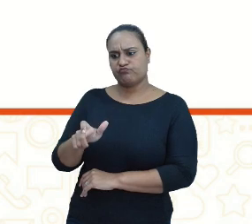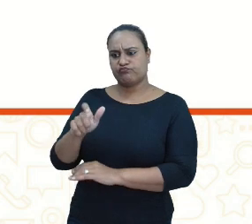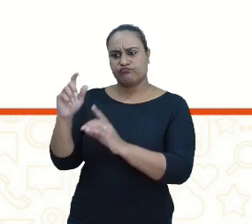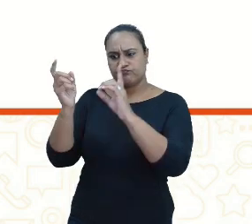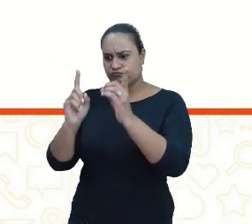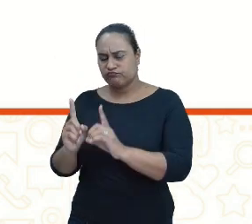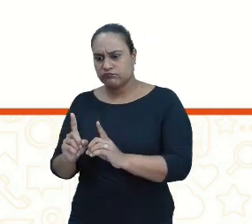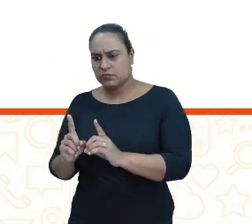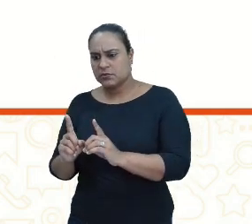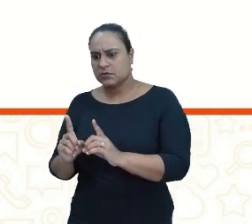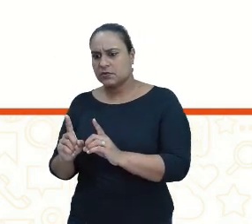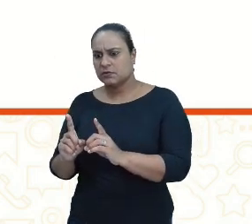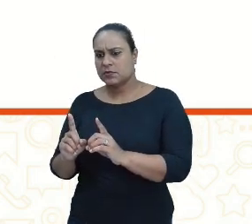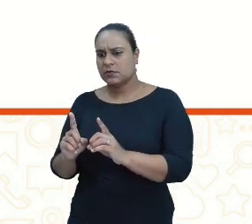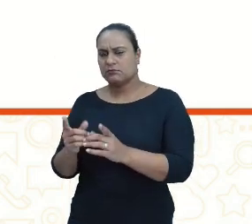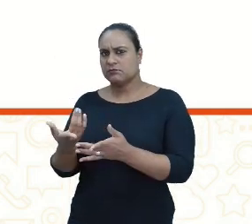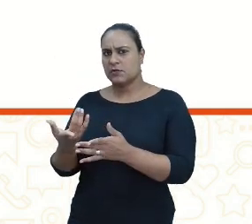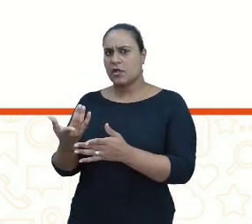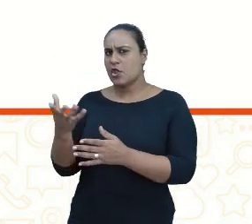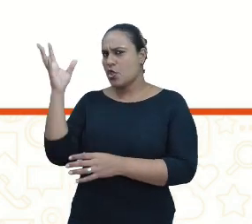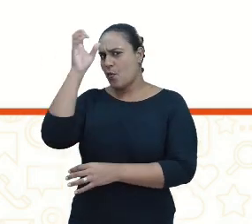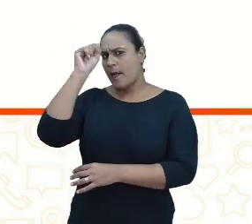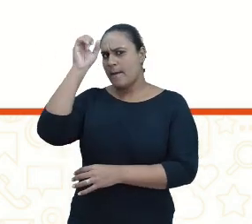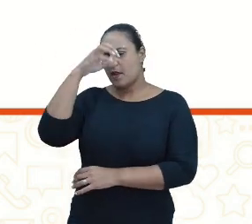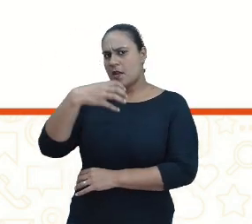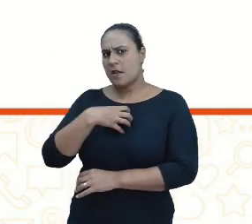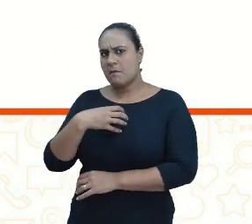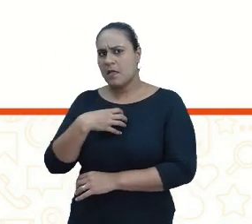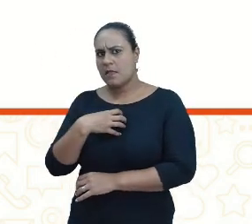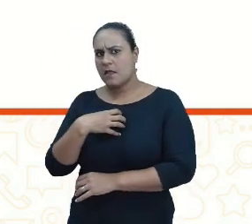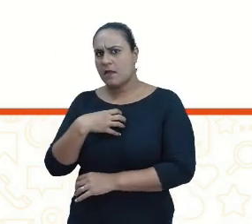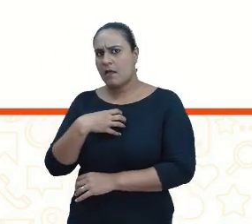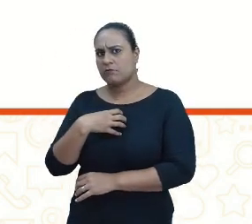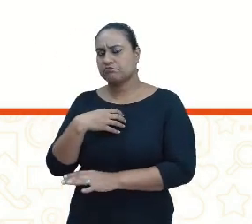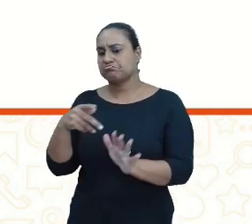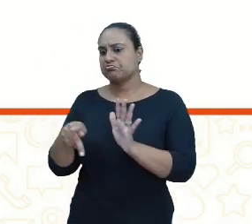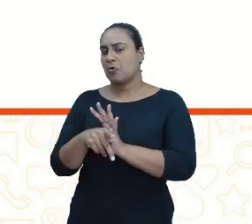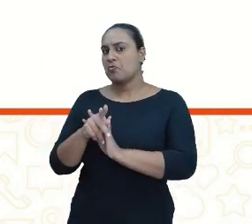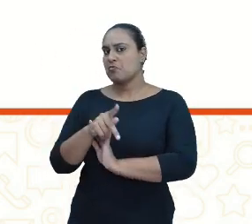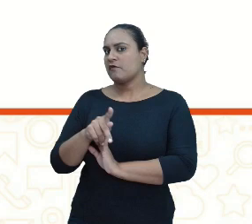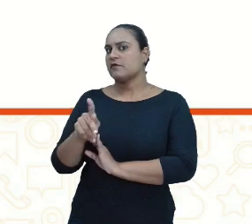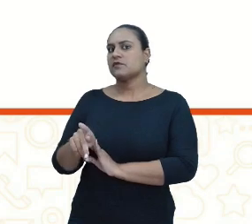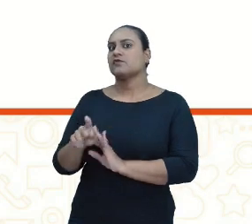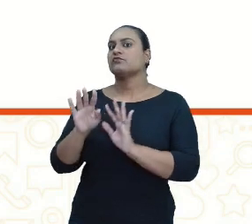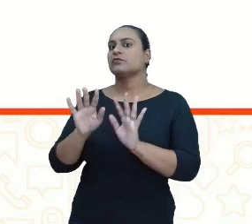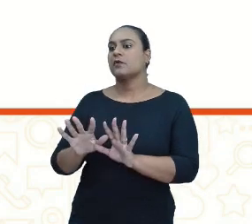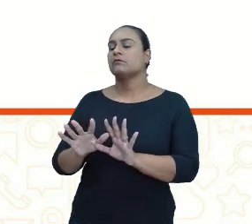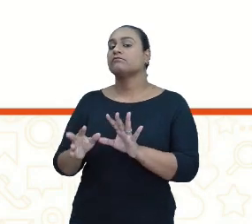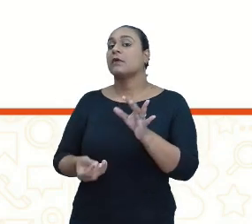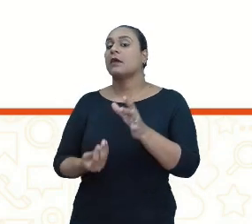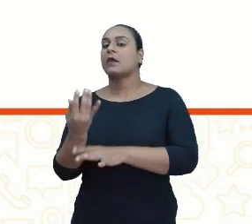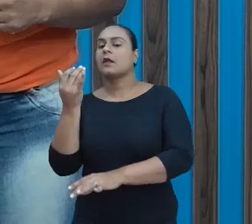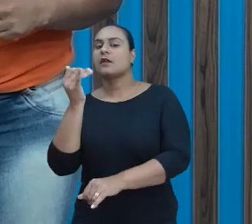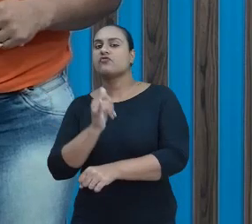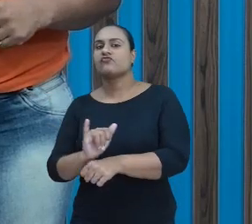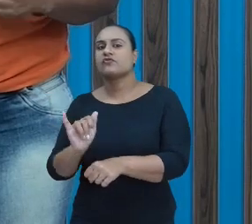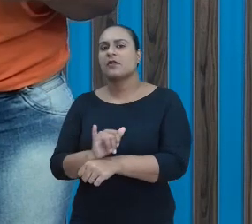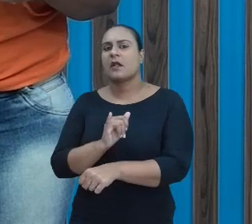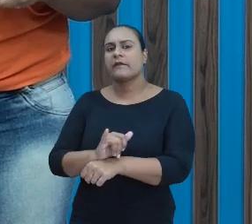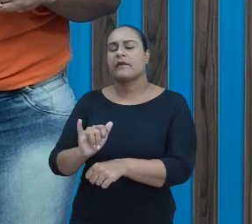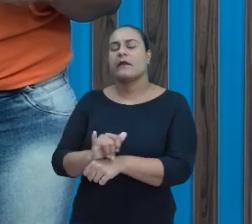ele aprende de outro. Então, esse momento é contemplado por causa